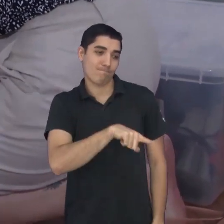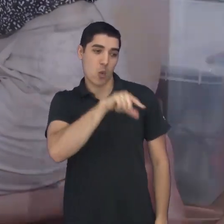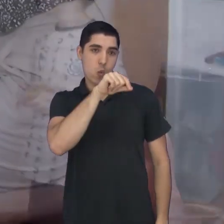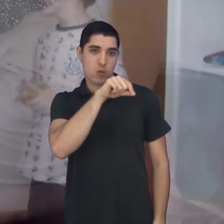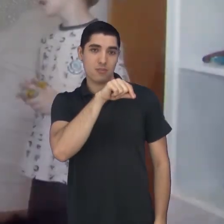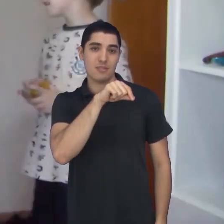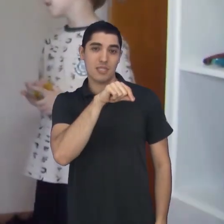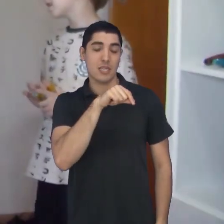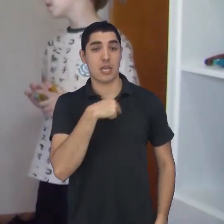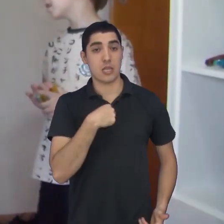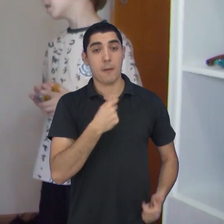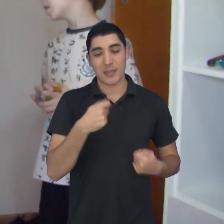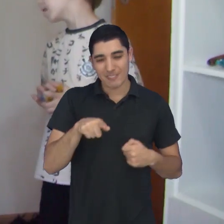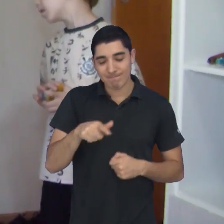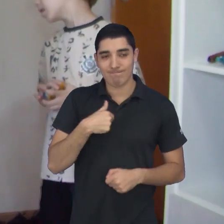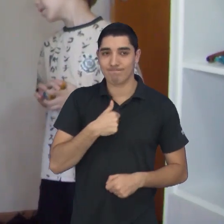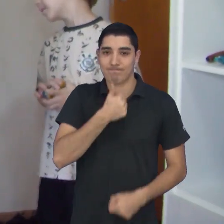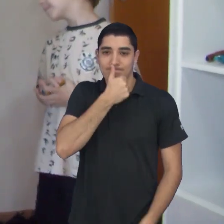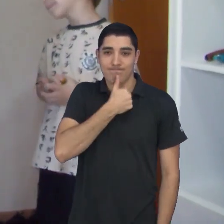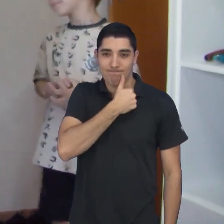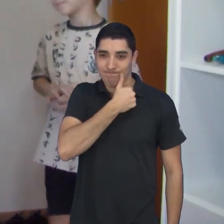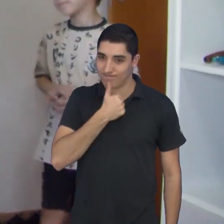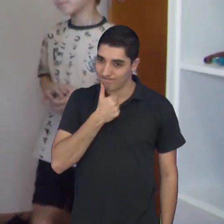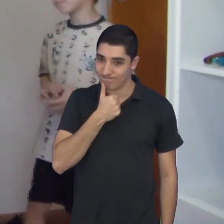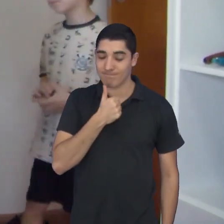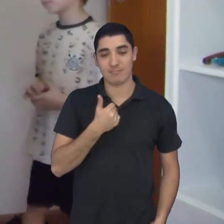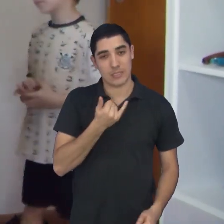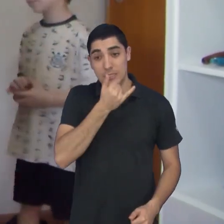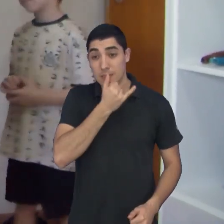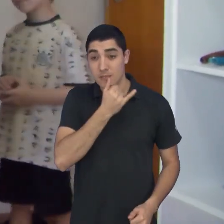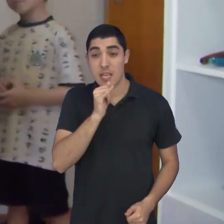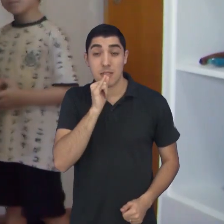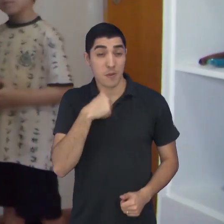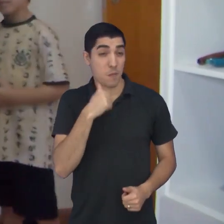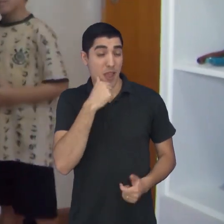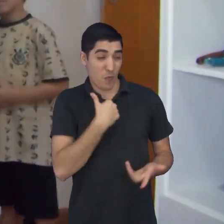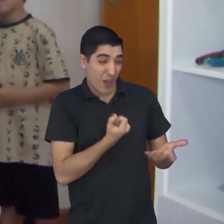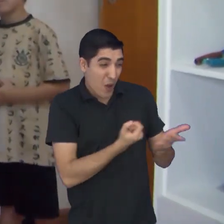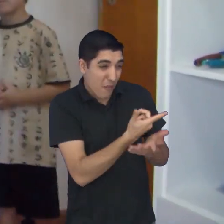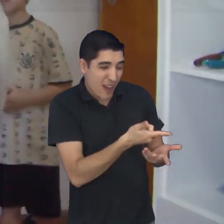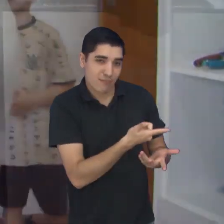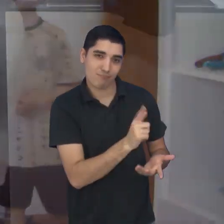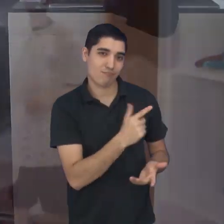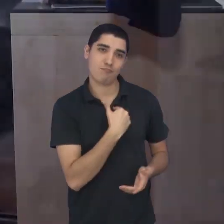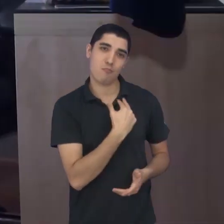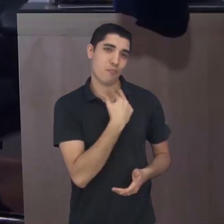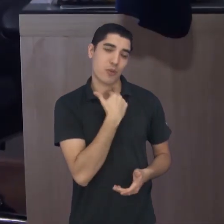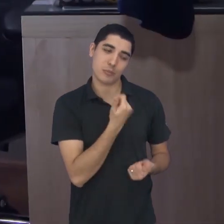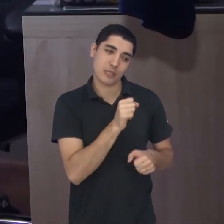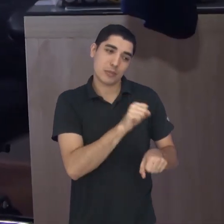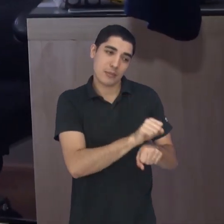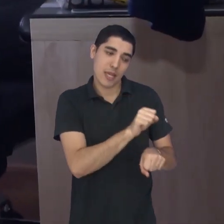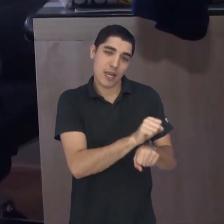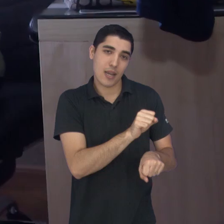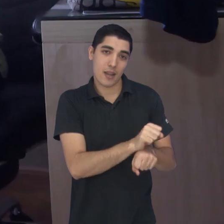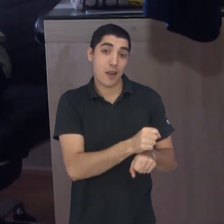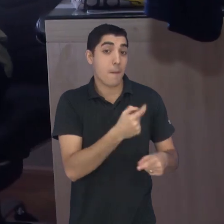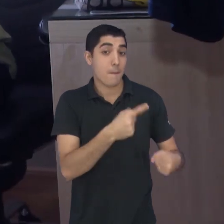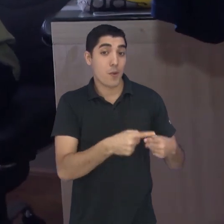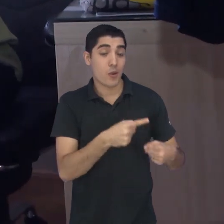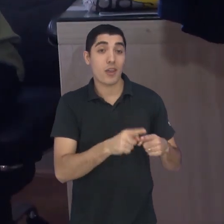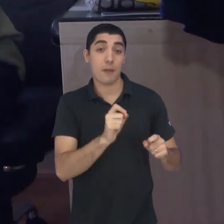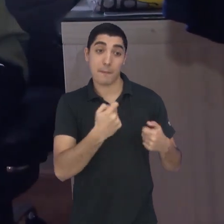vai sacrificar. Então, assim, ainda mais mulher, né? Eu quero comprar isso. Não vou comprar agora, vou esperar um pouco. Porque, né, tudo depende